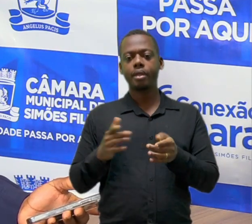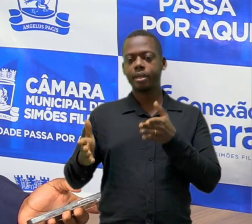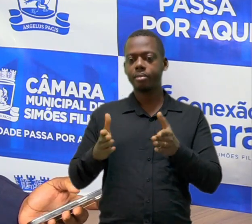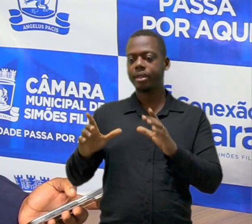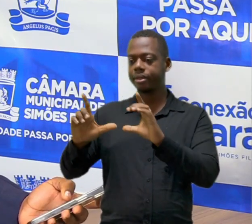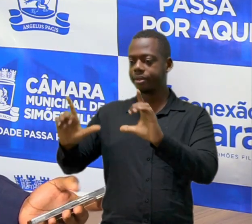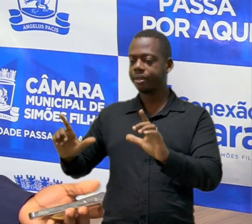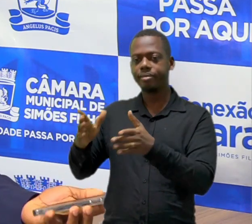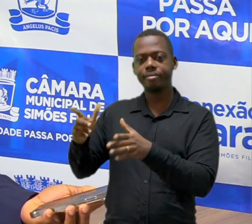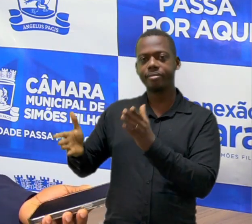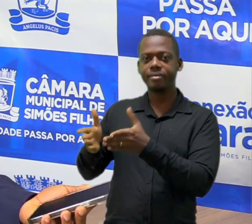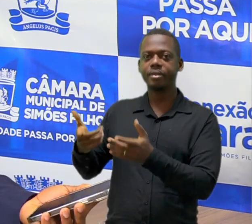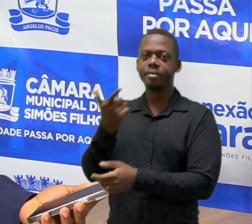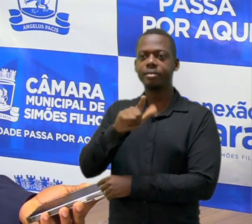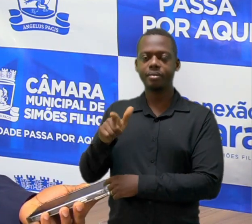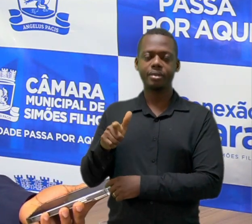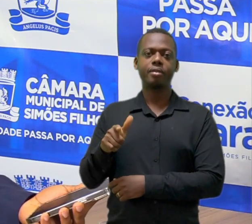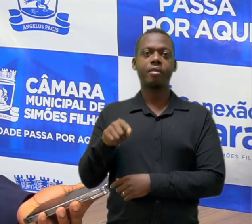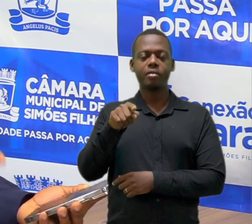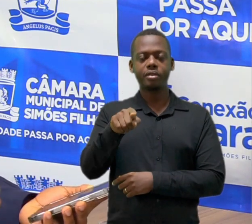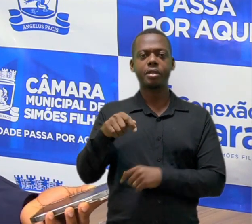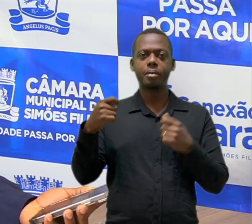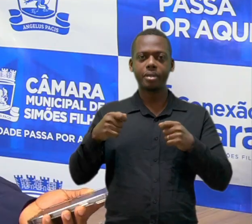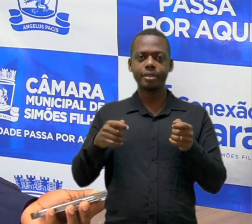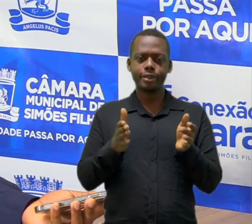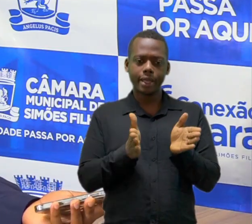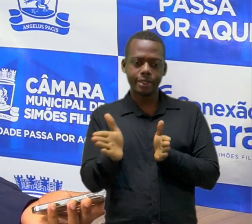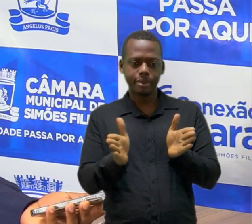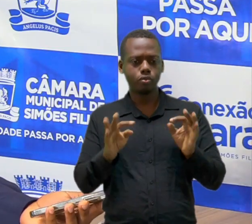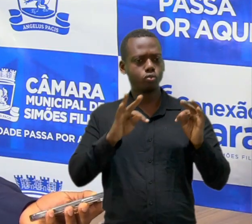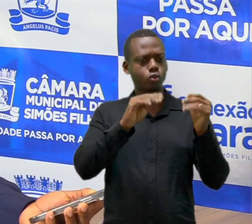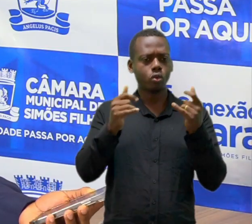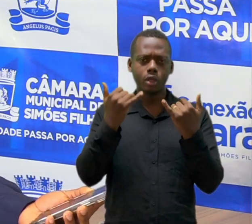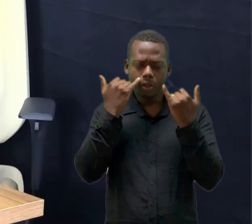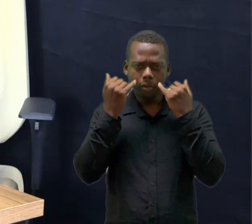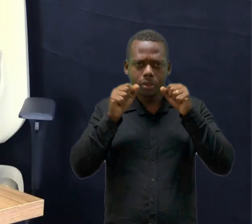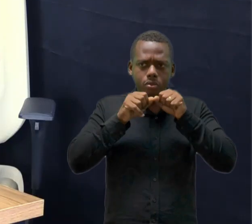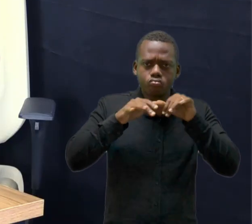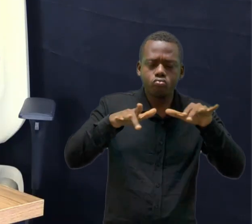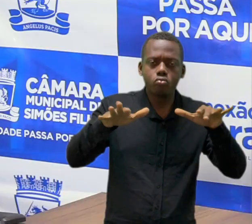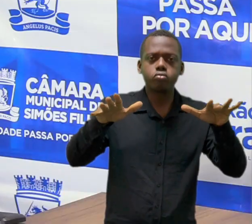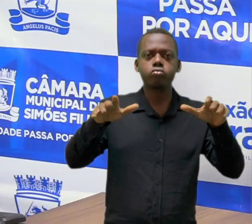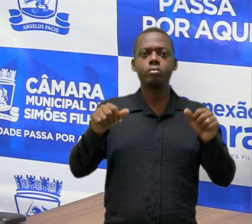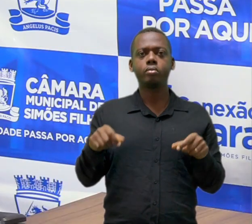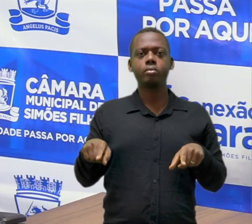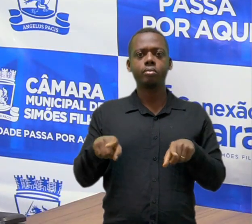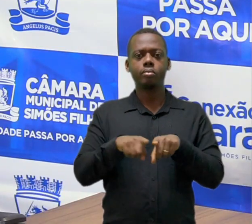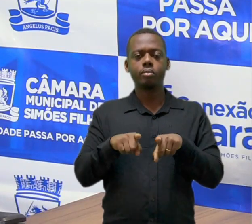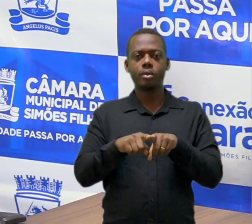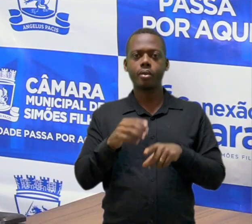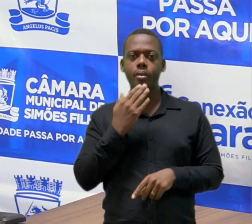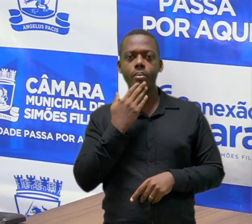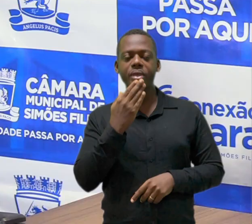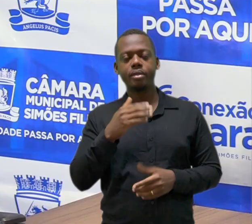sim, sim. Ou seja, você precisa tornar acessível todas as Acessível, informações, todas as sabe? informações. Nos Inclusive, eu vou informes. fazer aqui um pedido